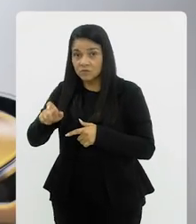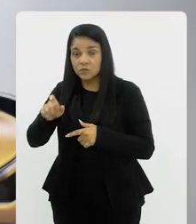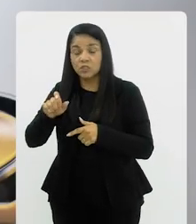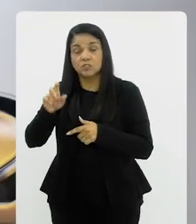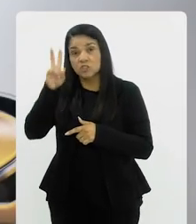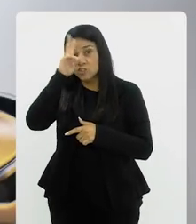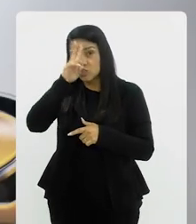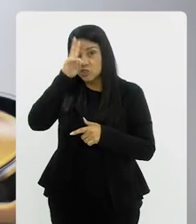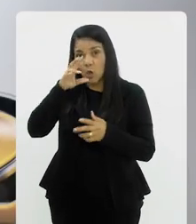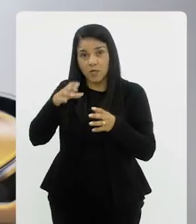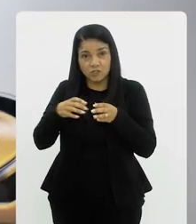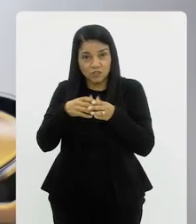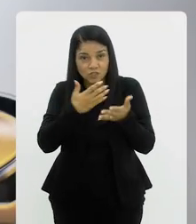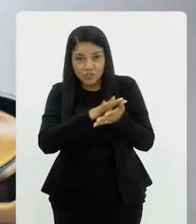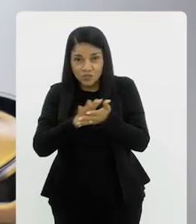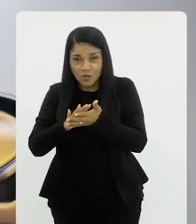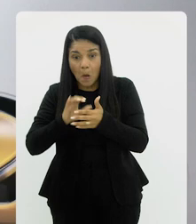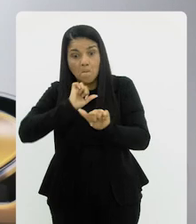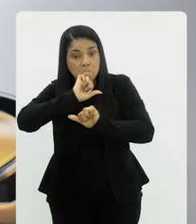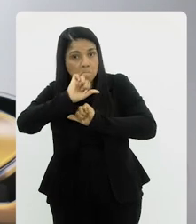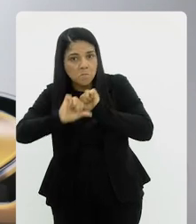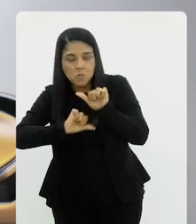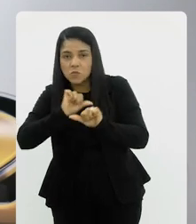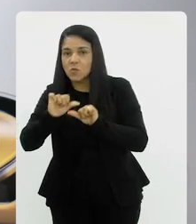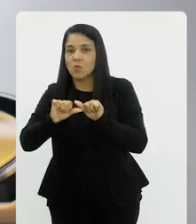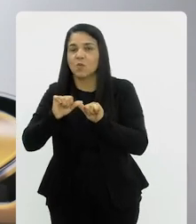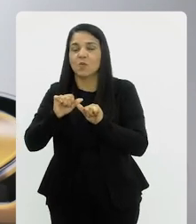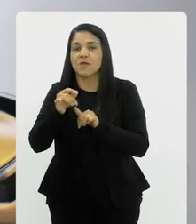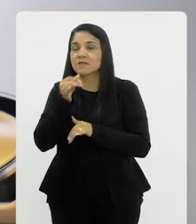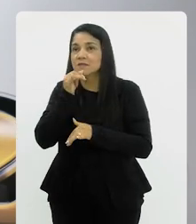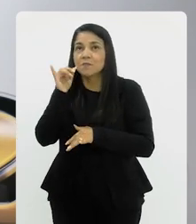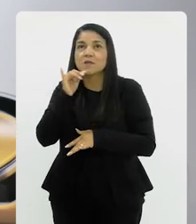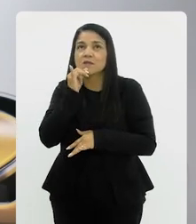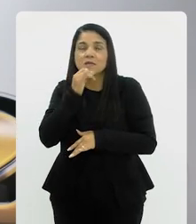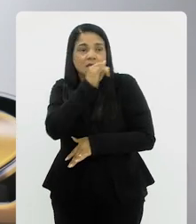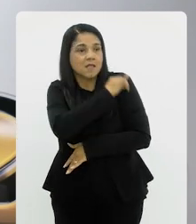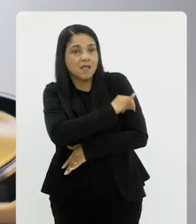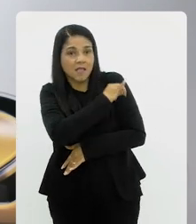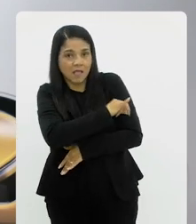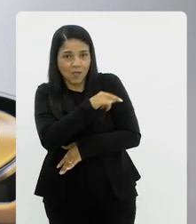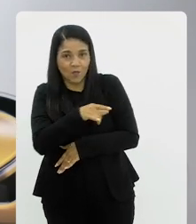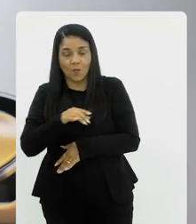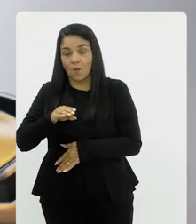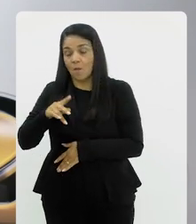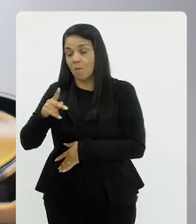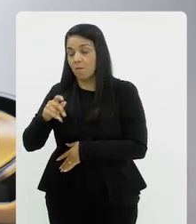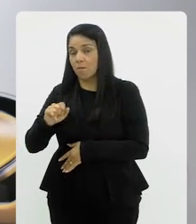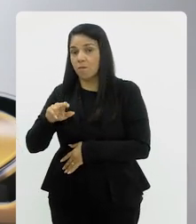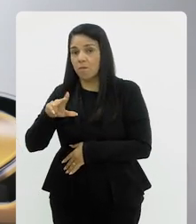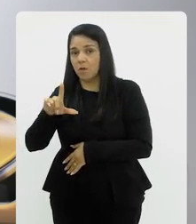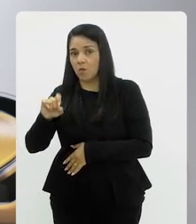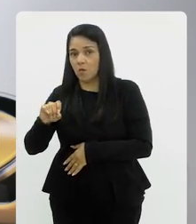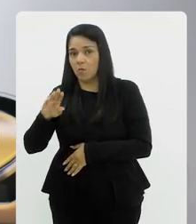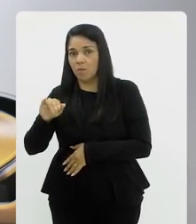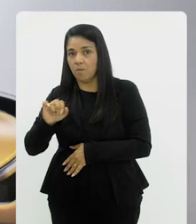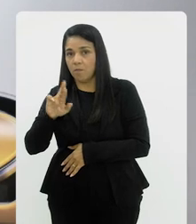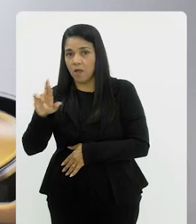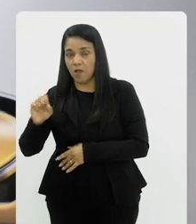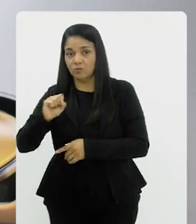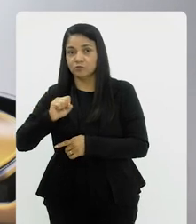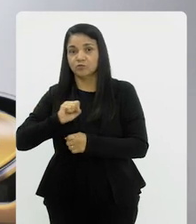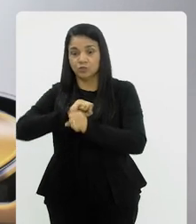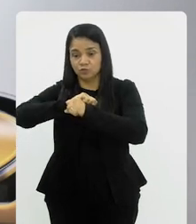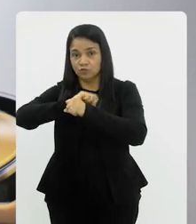a história de algumas escolas, né? Sim. Né? Sem dúvida nenhuma. Você vê aqui no Rio de Janeiro e pode citar como exemplo o Paulo Barros na